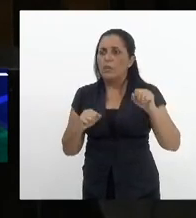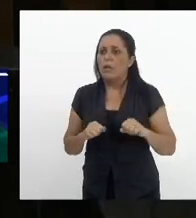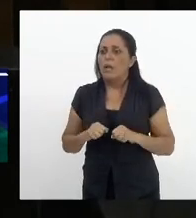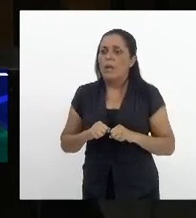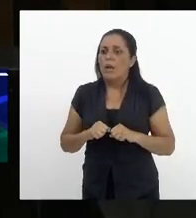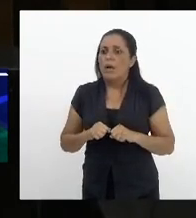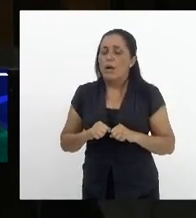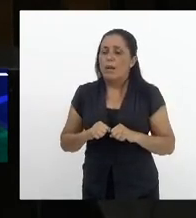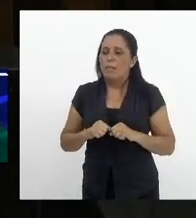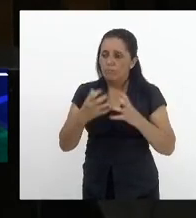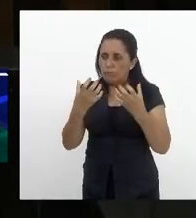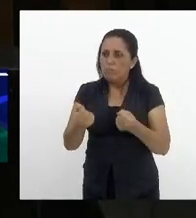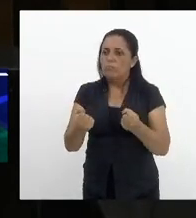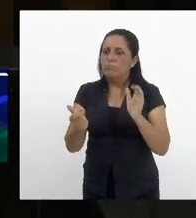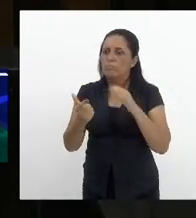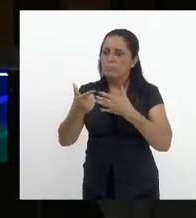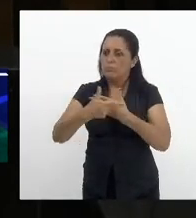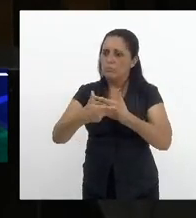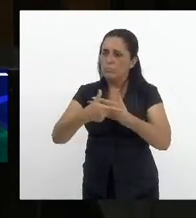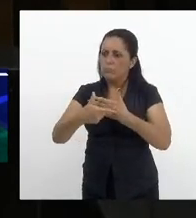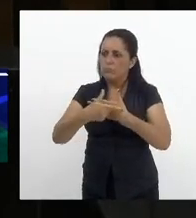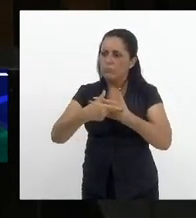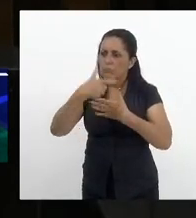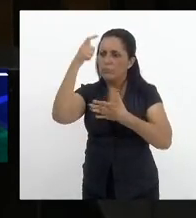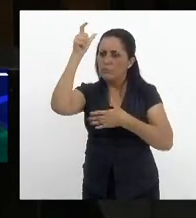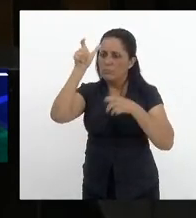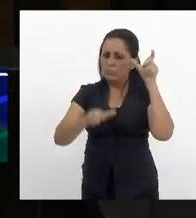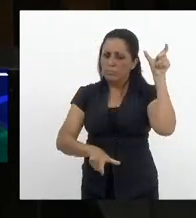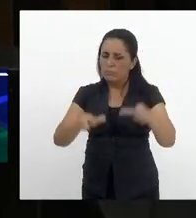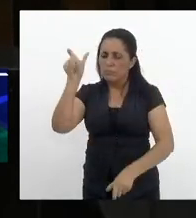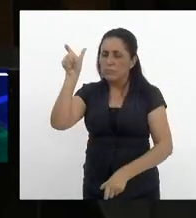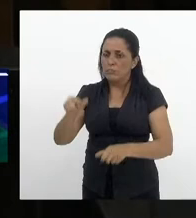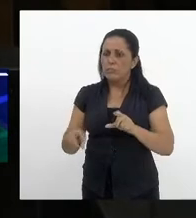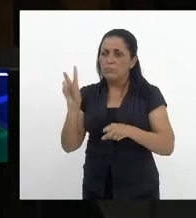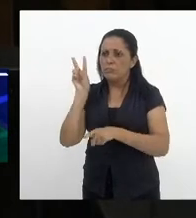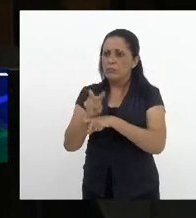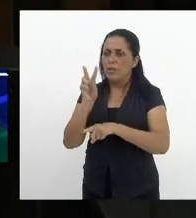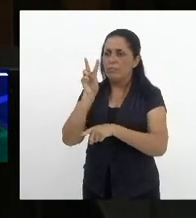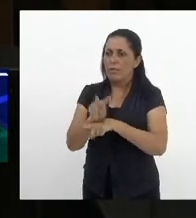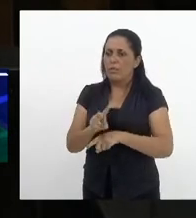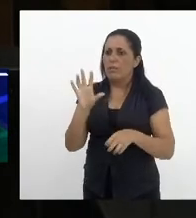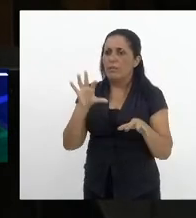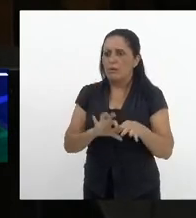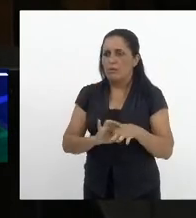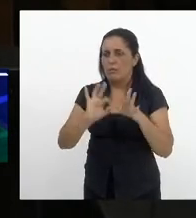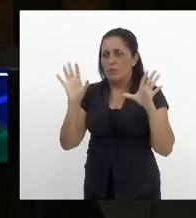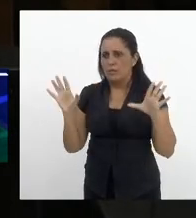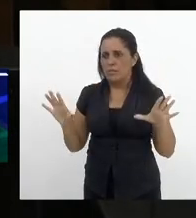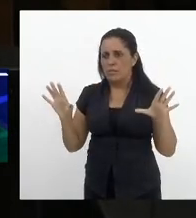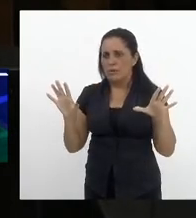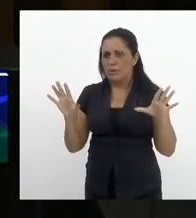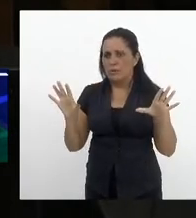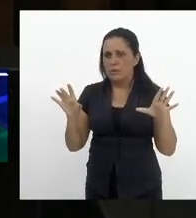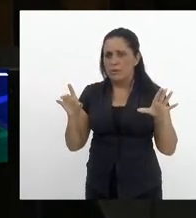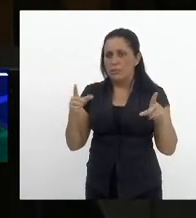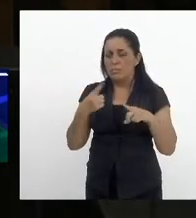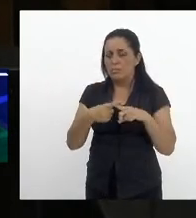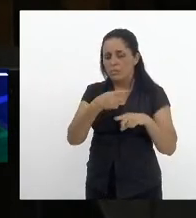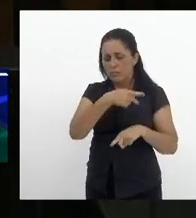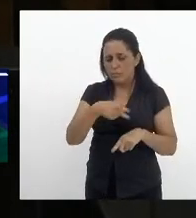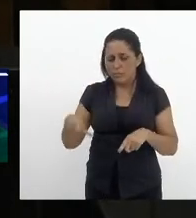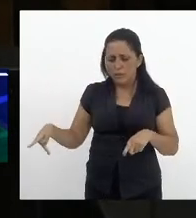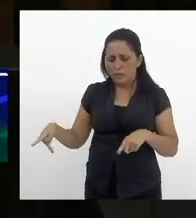assuma o seu papel de defensor da democracia. Porque, senhor presidente,